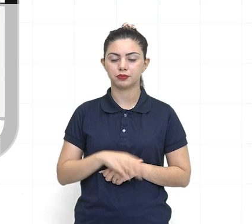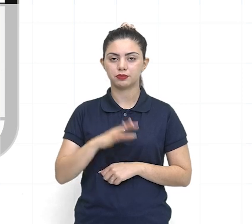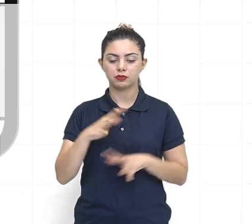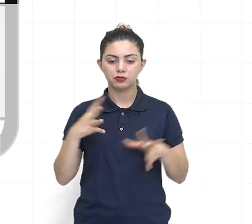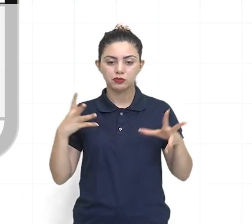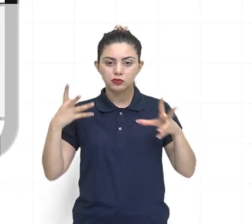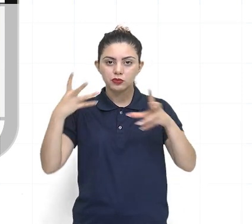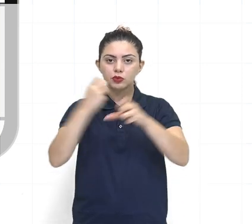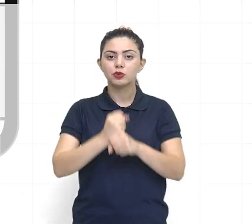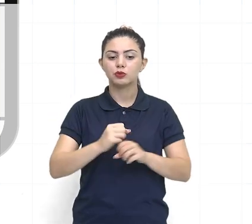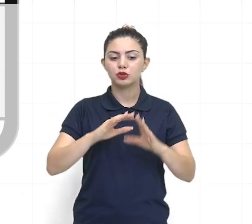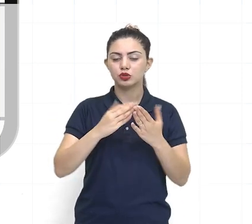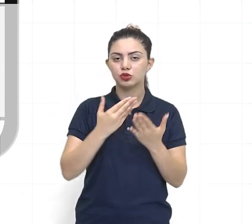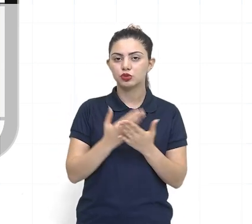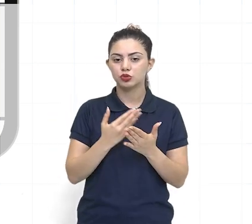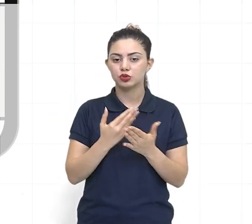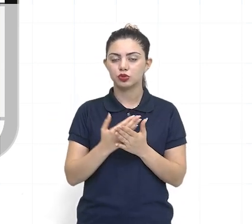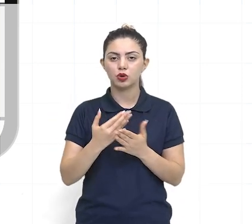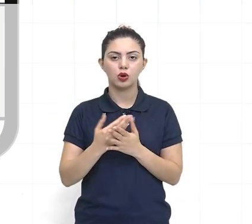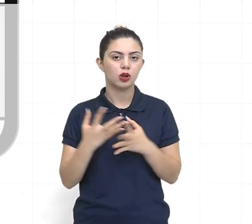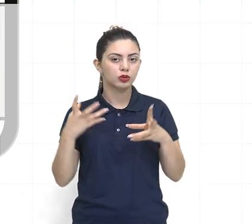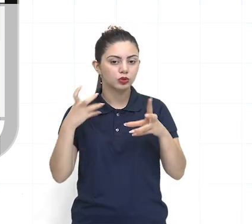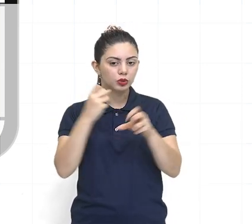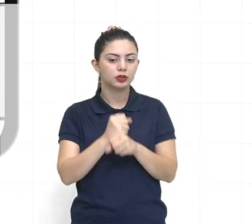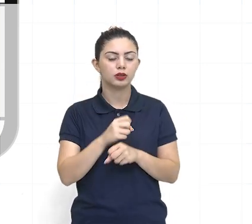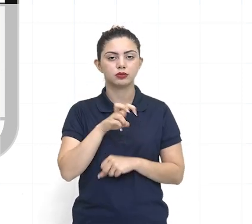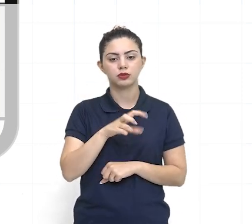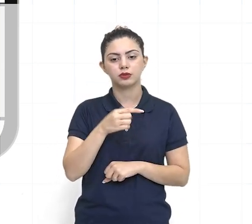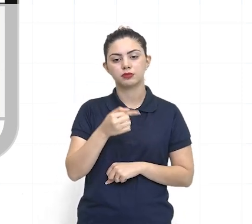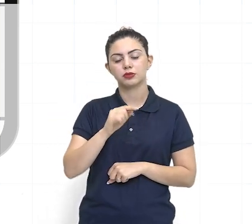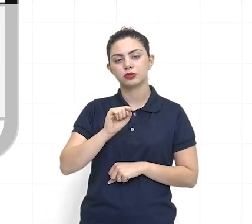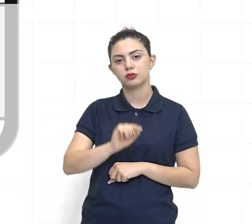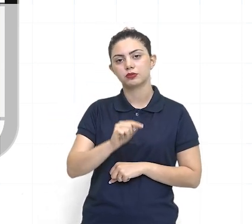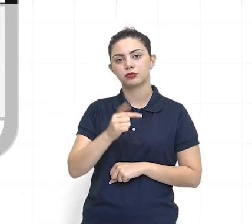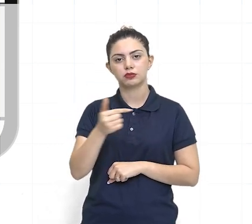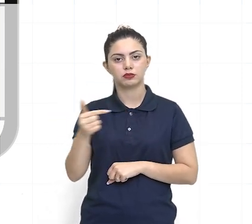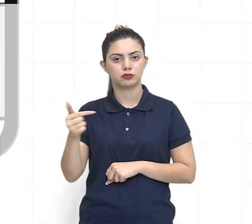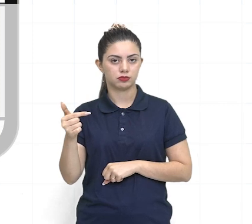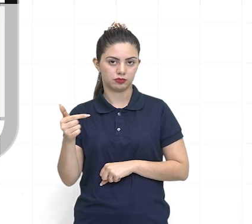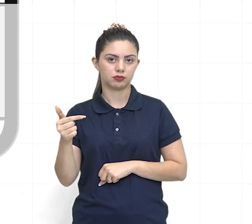5.794. Total das públicas e privadas,